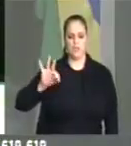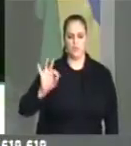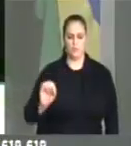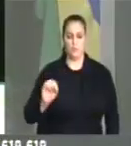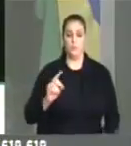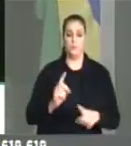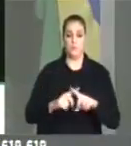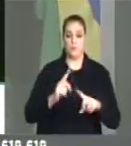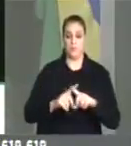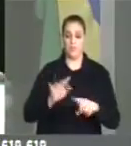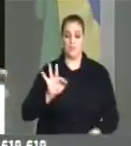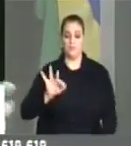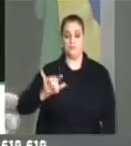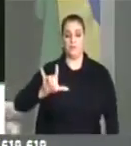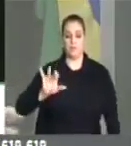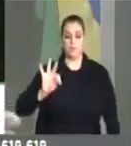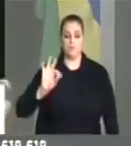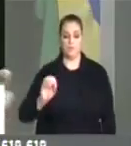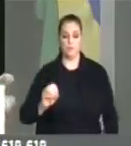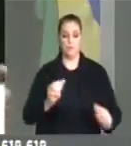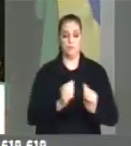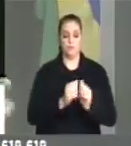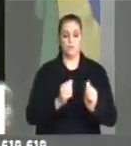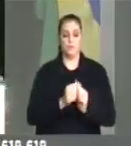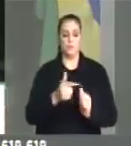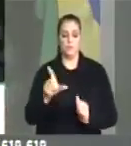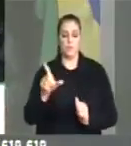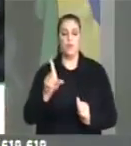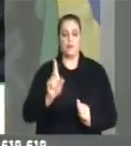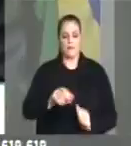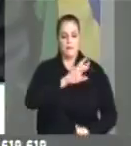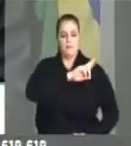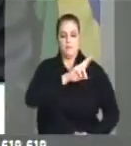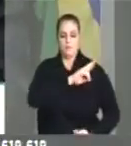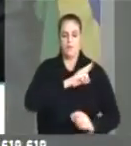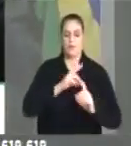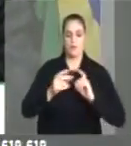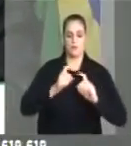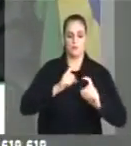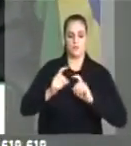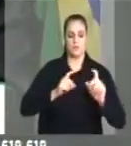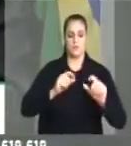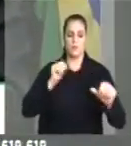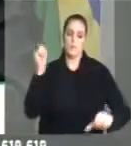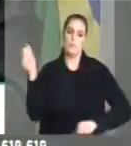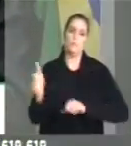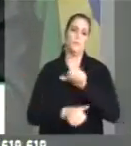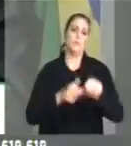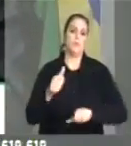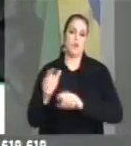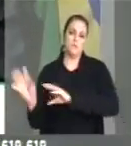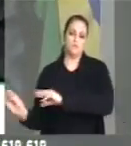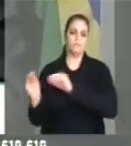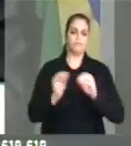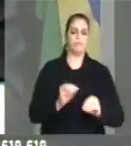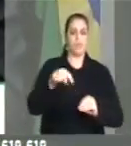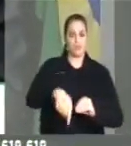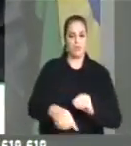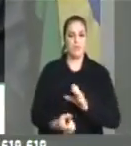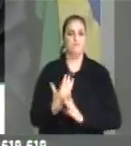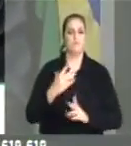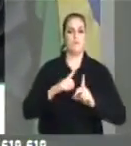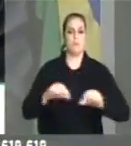Aragão, foram os responsáveis administrativos pela mudança de Brasília.